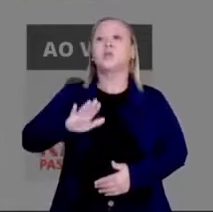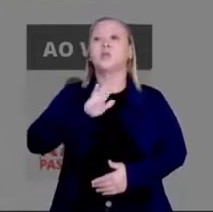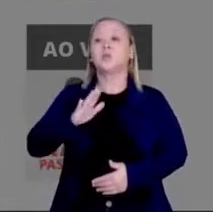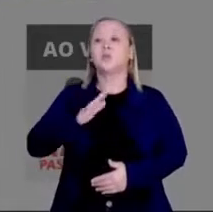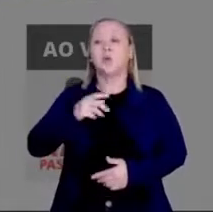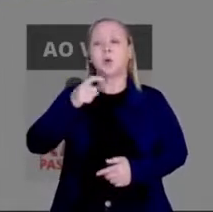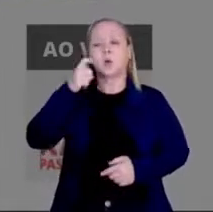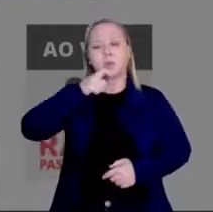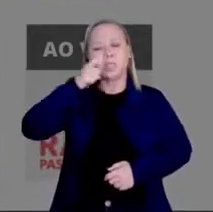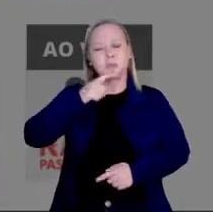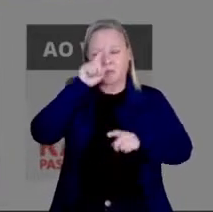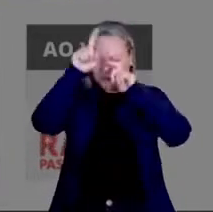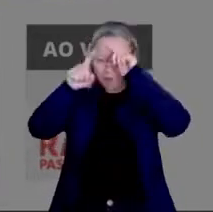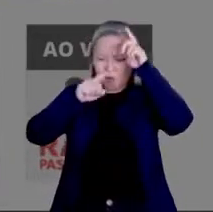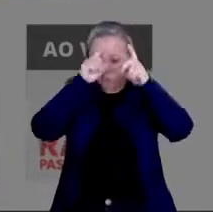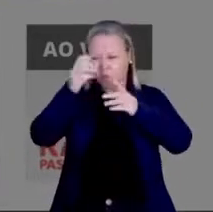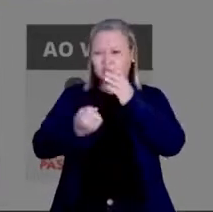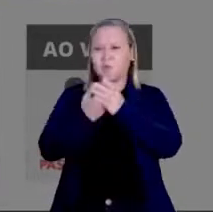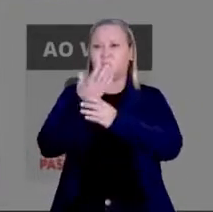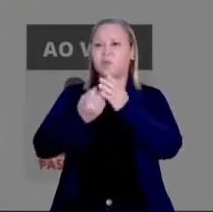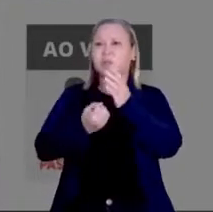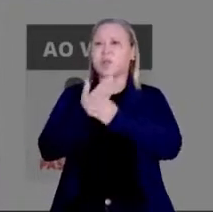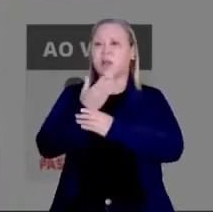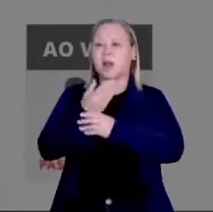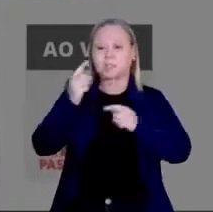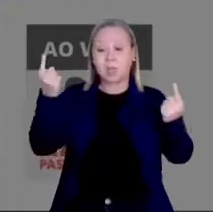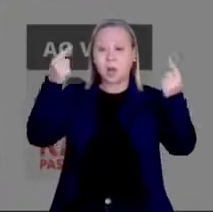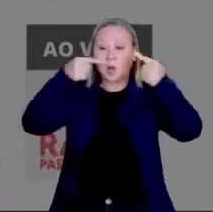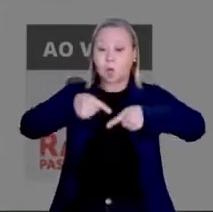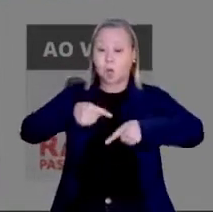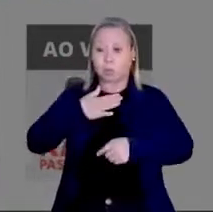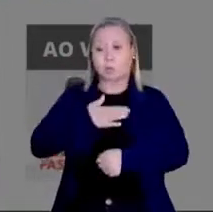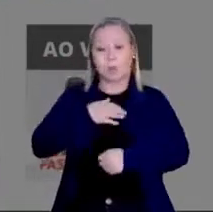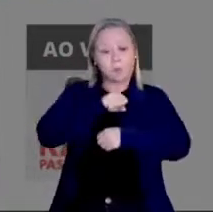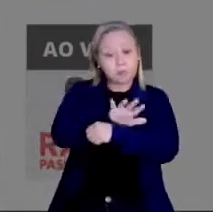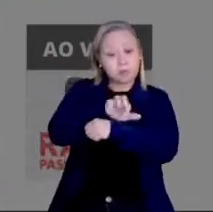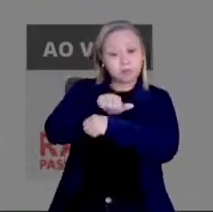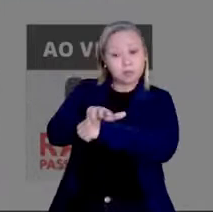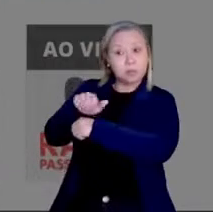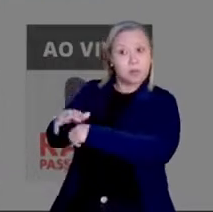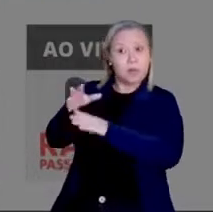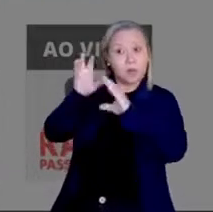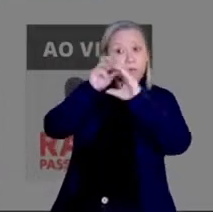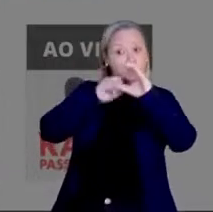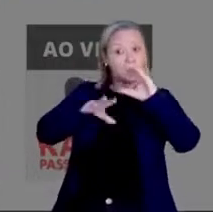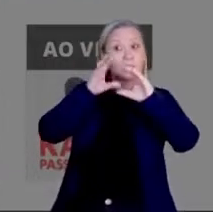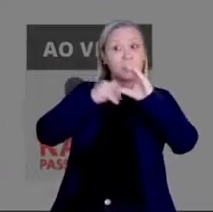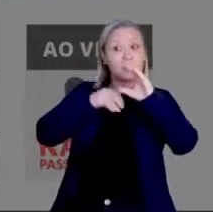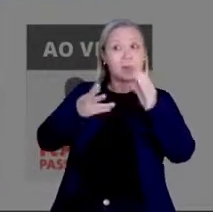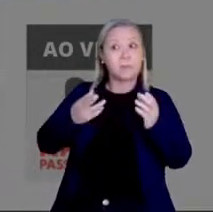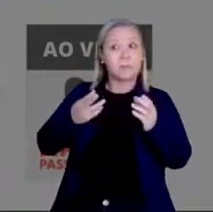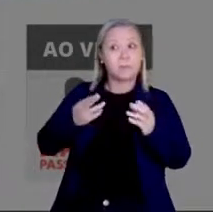de qualidade. E hoje nós temos, né, e conseguimos felizmente ampliar e